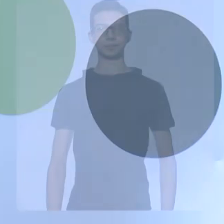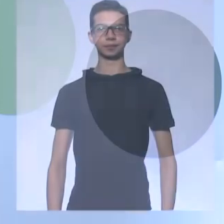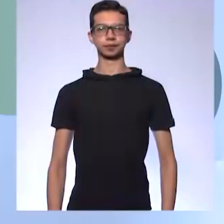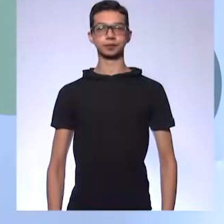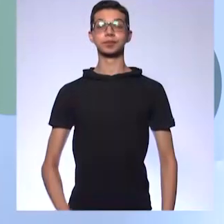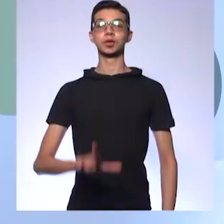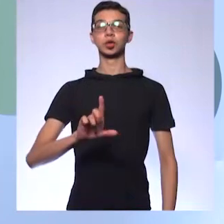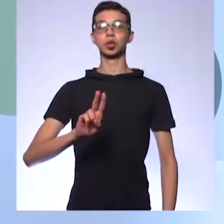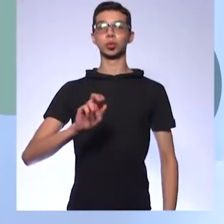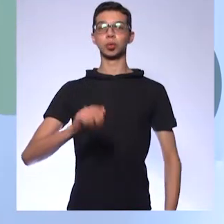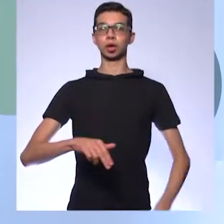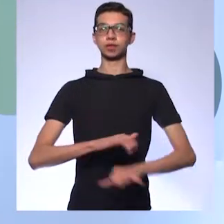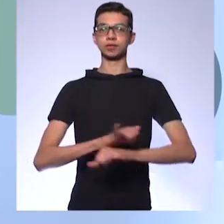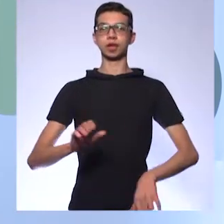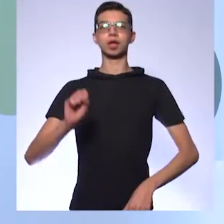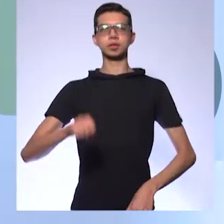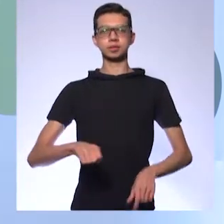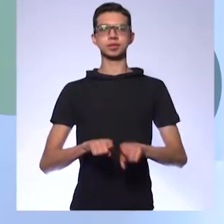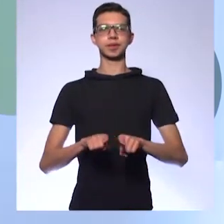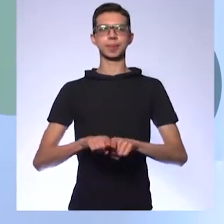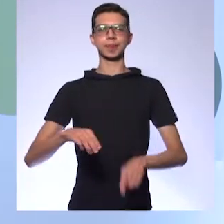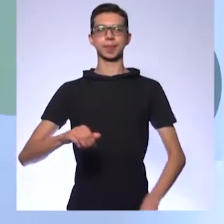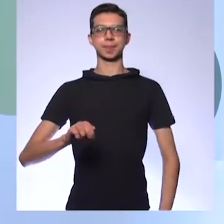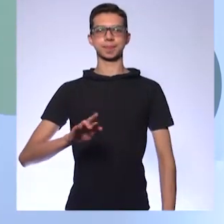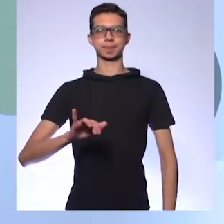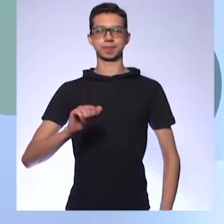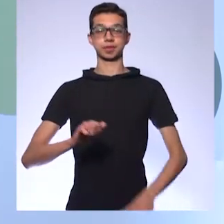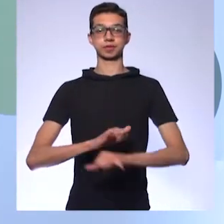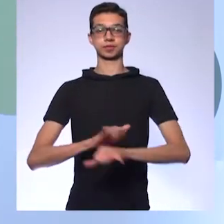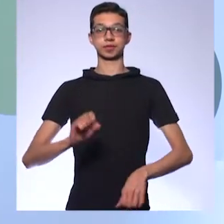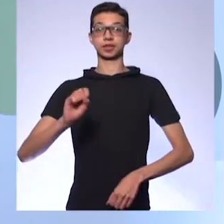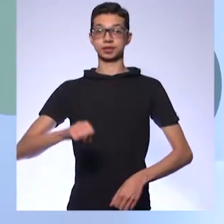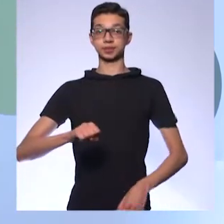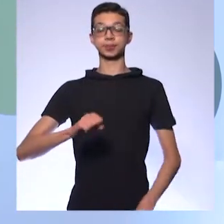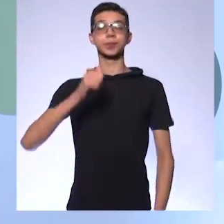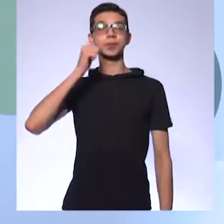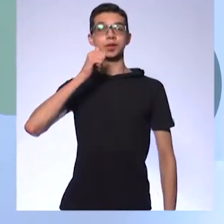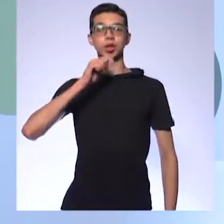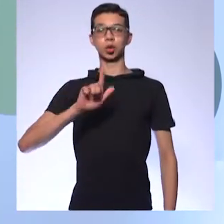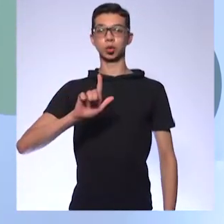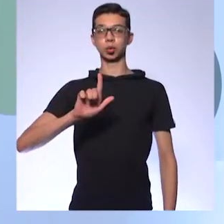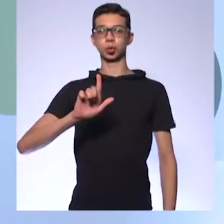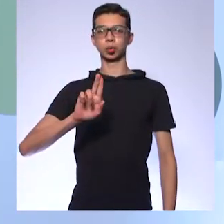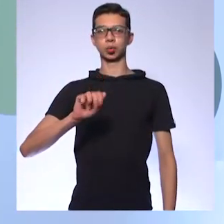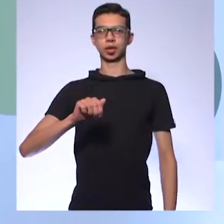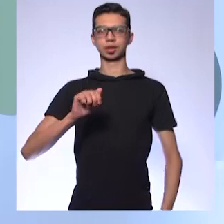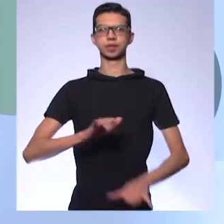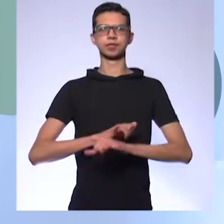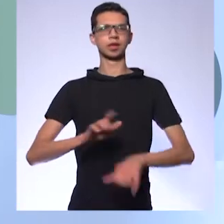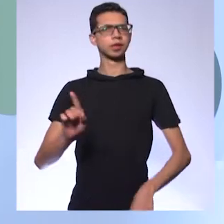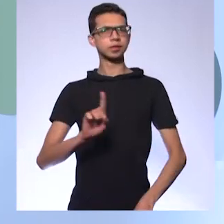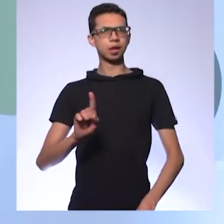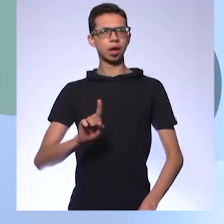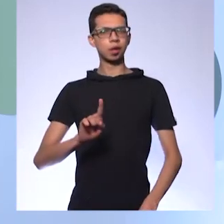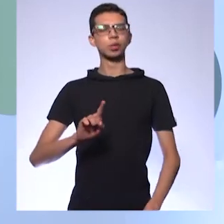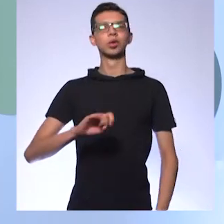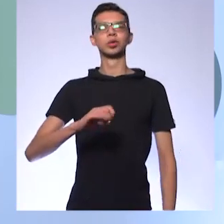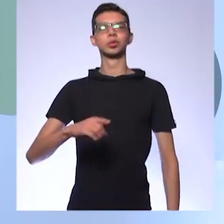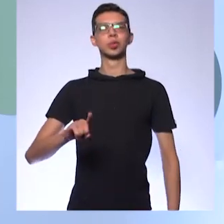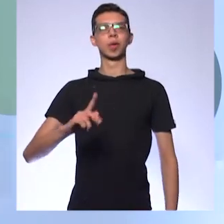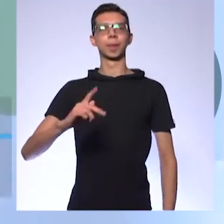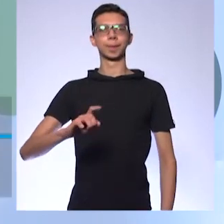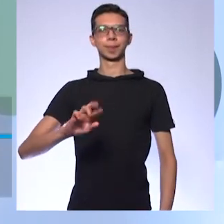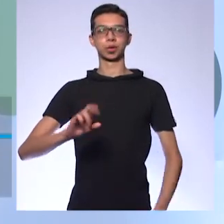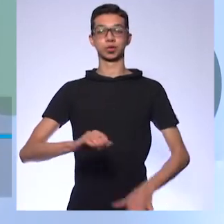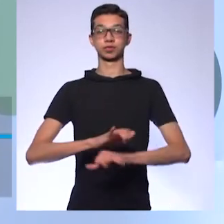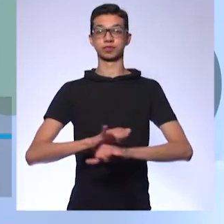O Luan diz que sim, a Marina diz que sim, a Luana diz que não, o João Pedro fala, era muito mais sério no